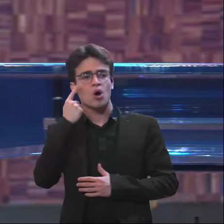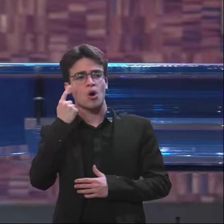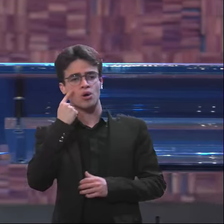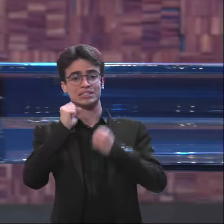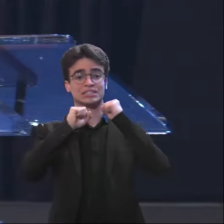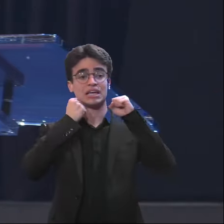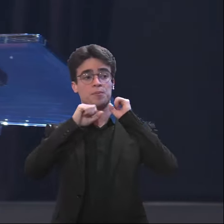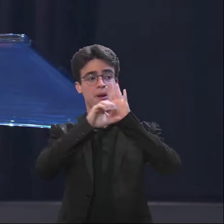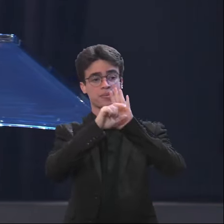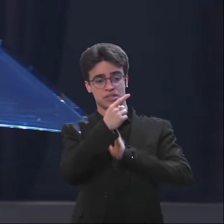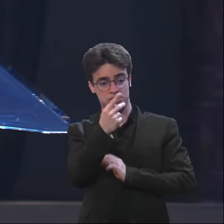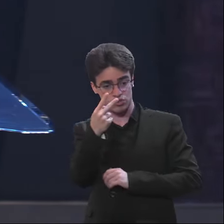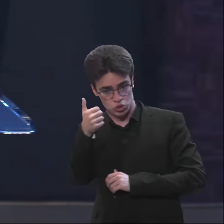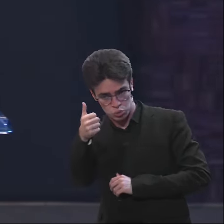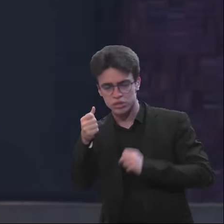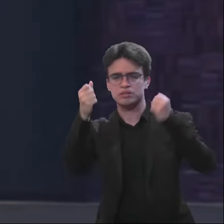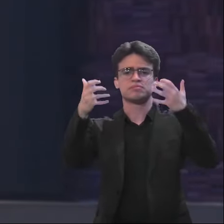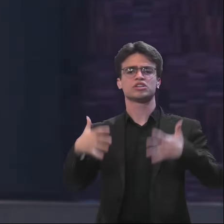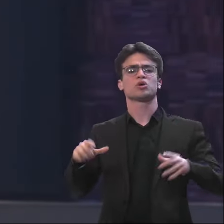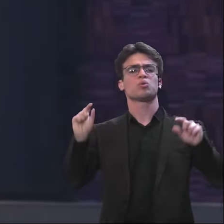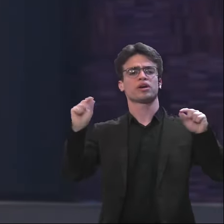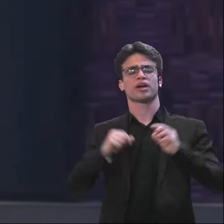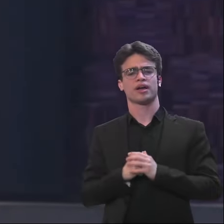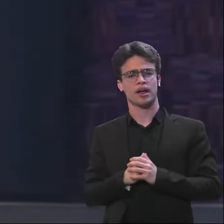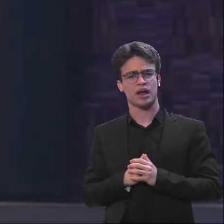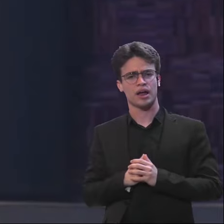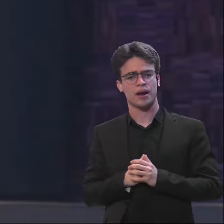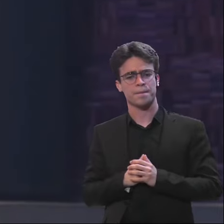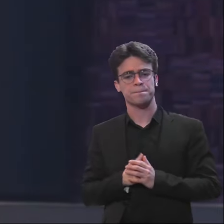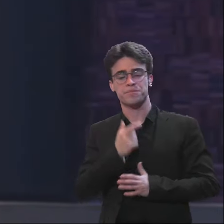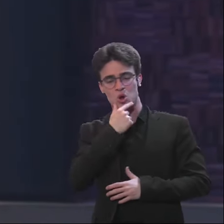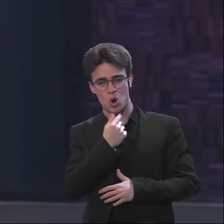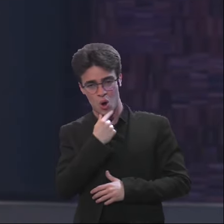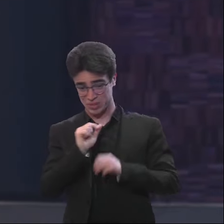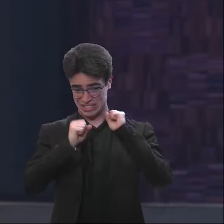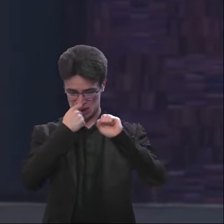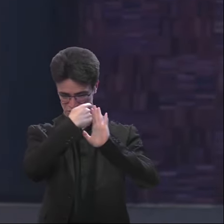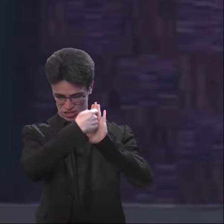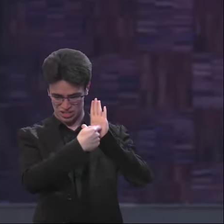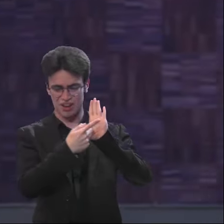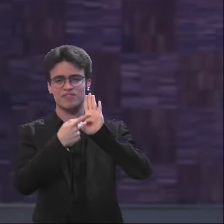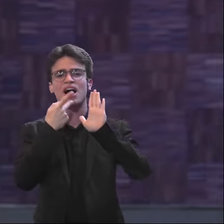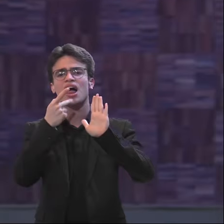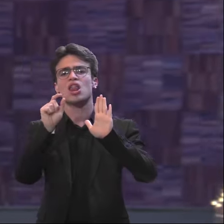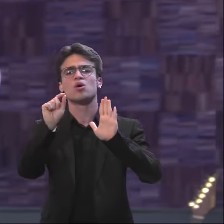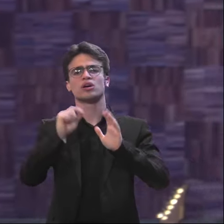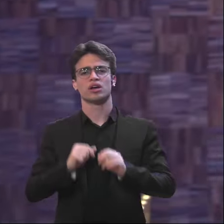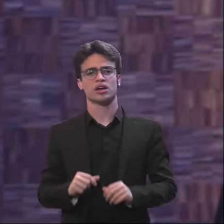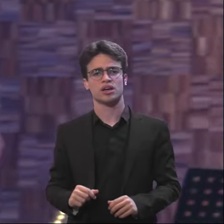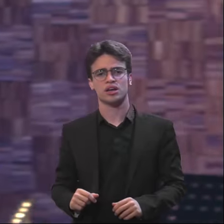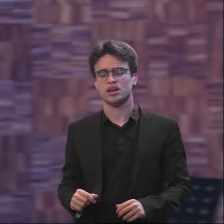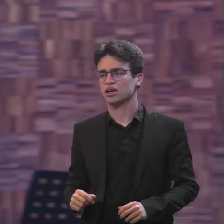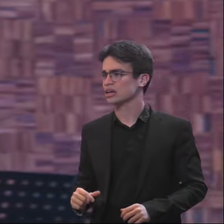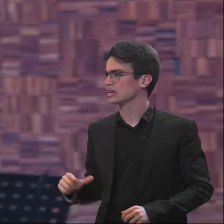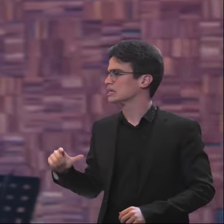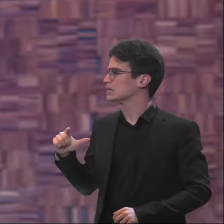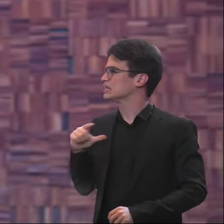dizer: eleva os meus olhos aos montes, da onde me virá o